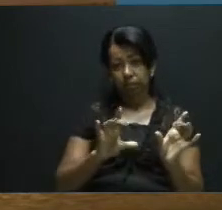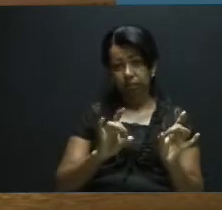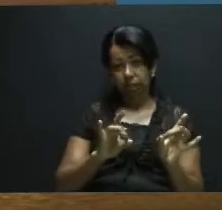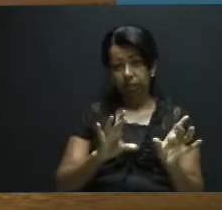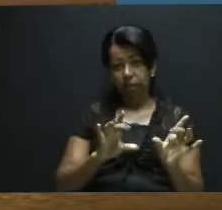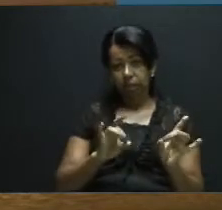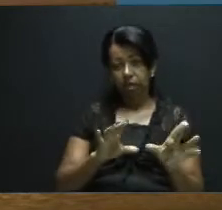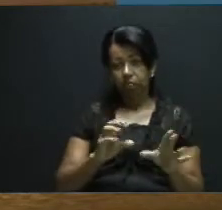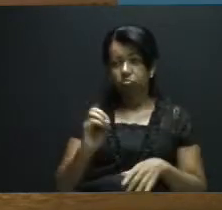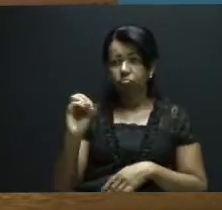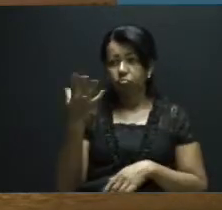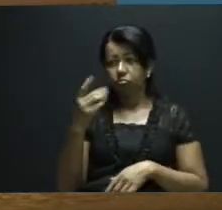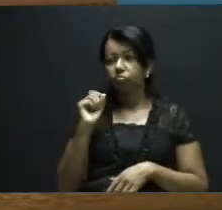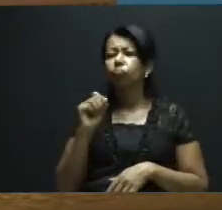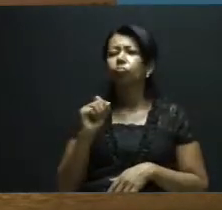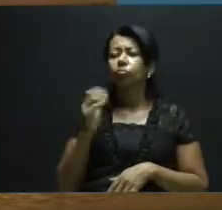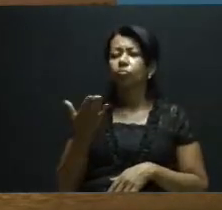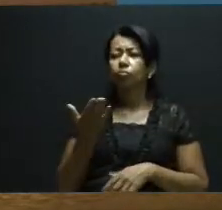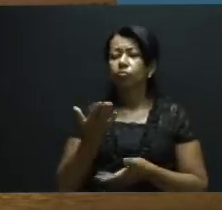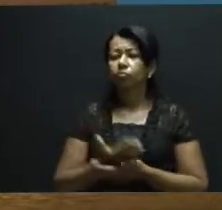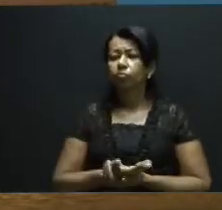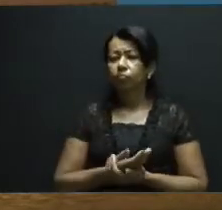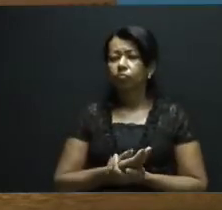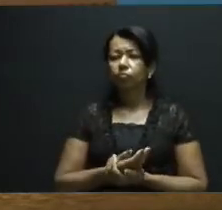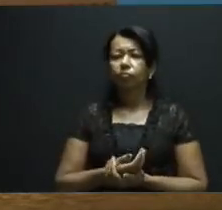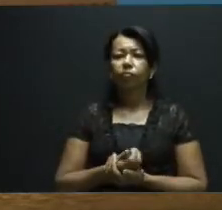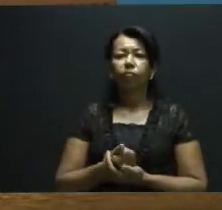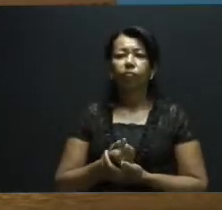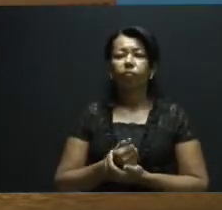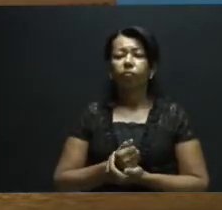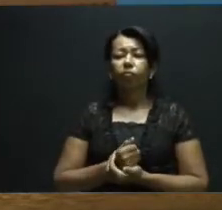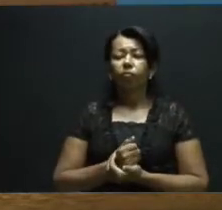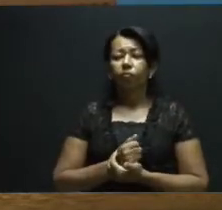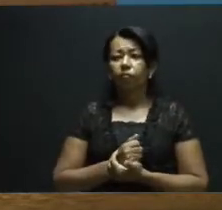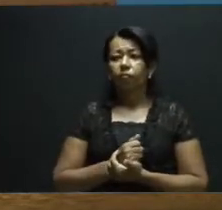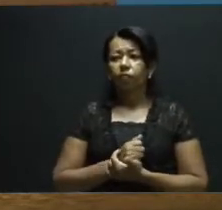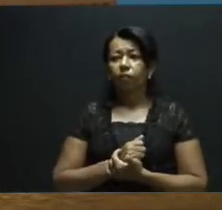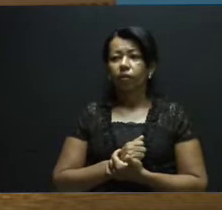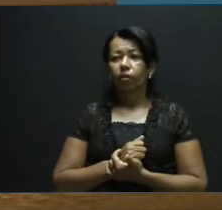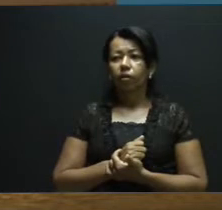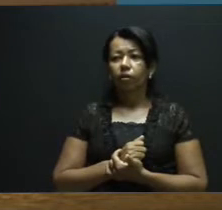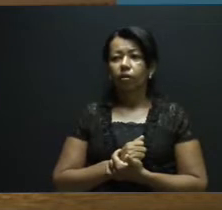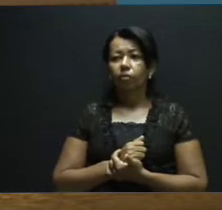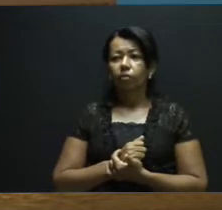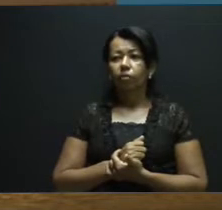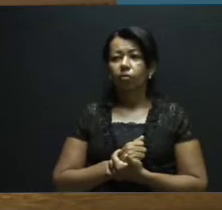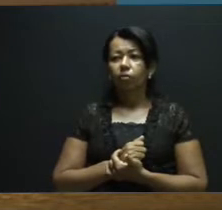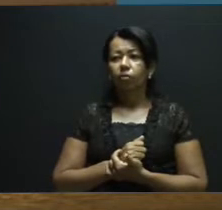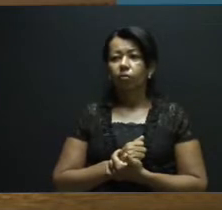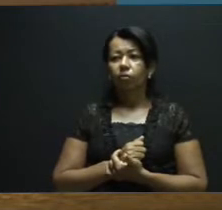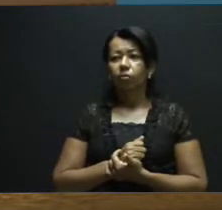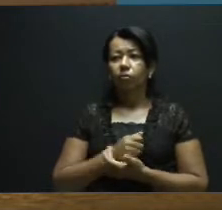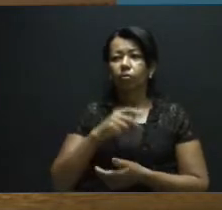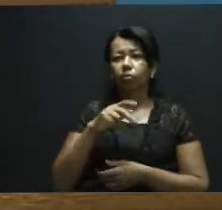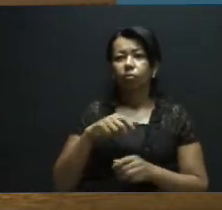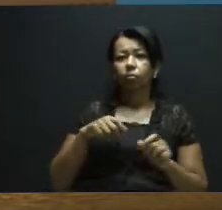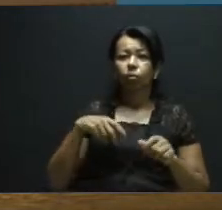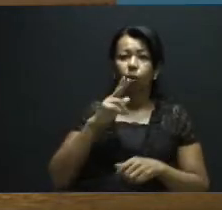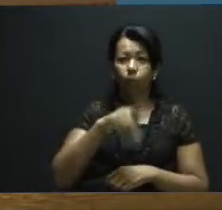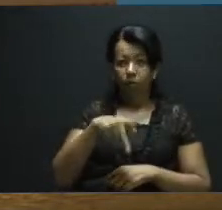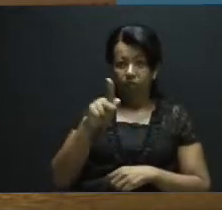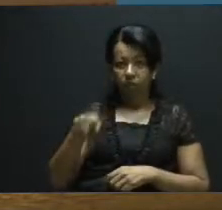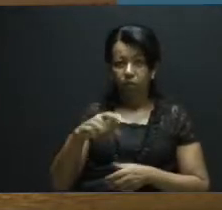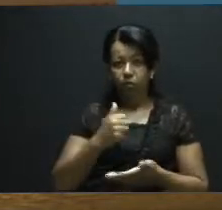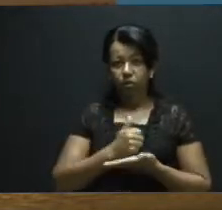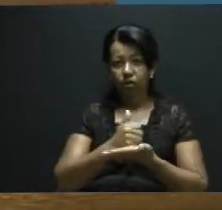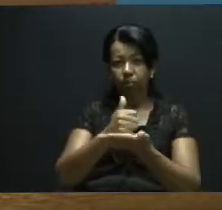acontecendo aqui a atribuição do profissional de apoio que a profissão de apoio para que a população